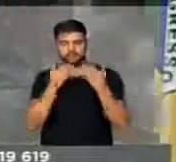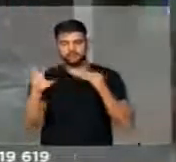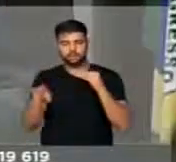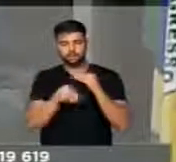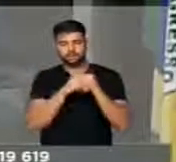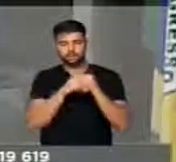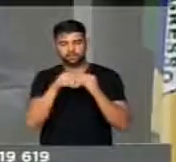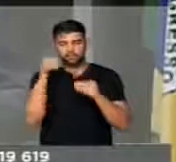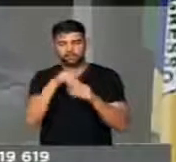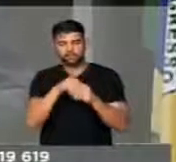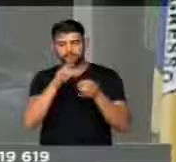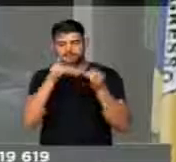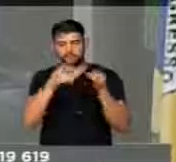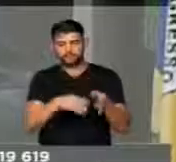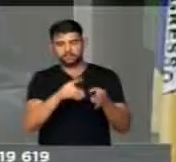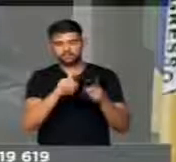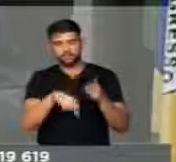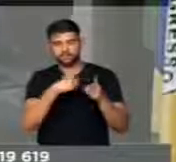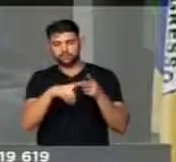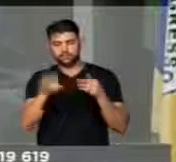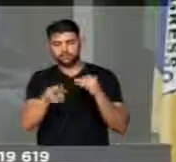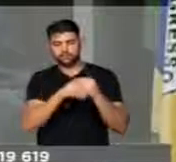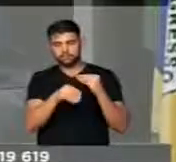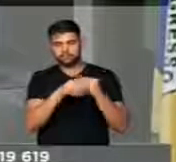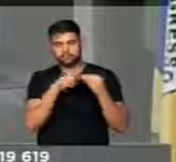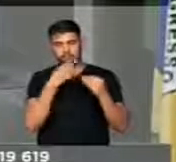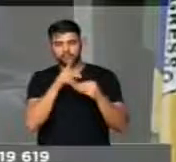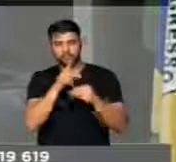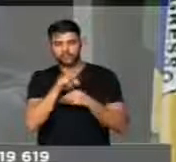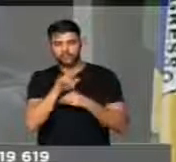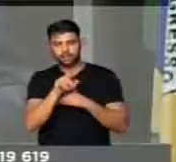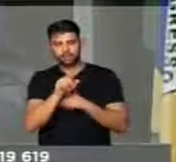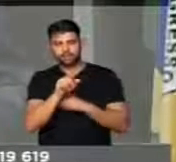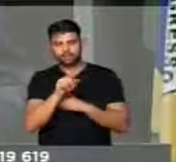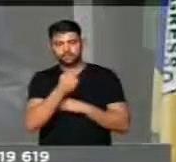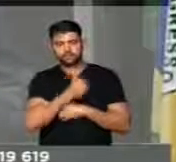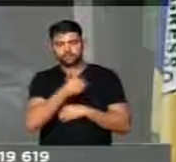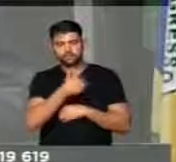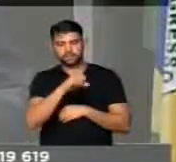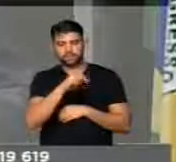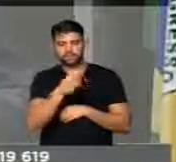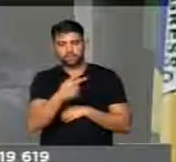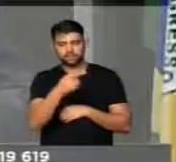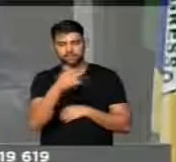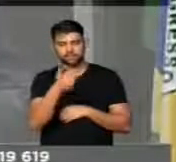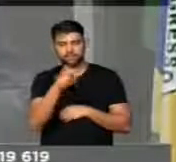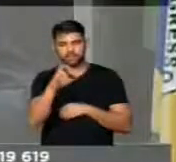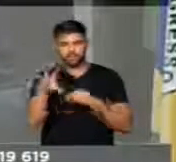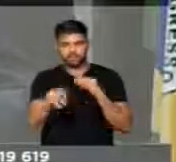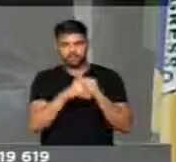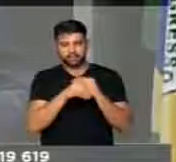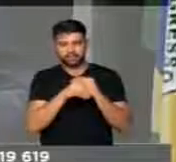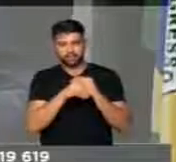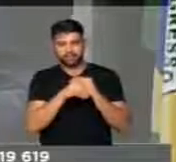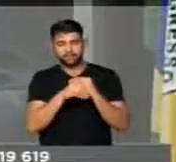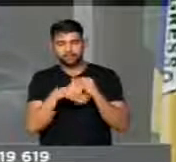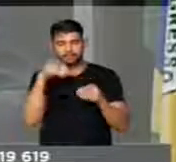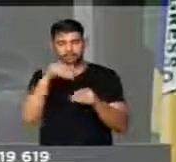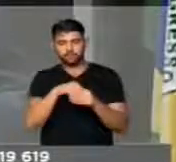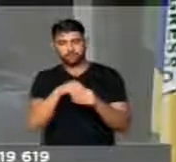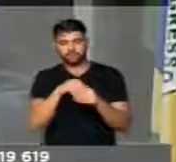anexo. Voto pela rejeição das demais emendas, bem como do PL número 397, 2015, apensado. Esse é o